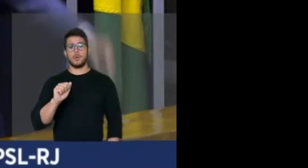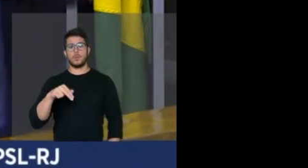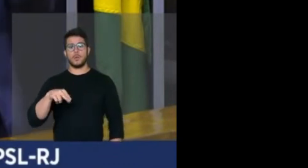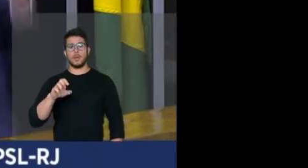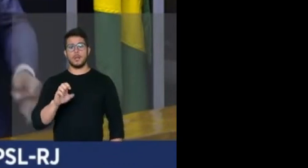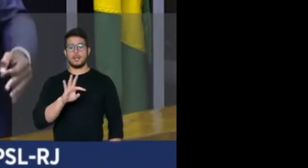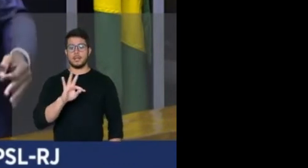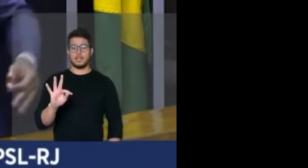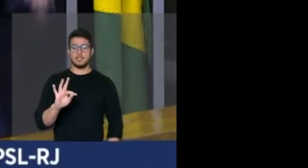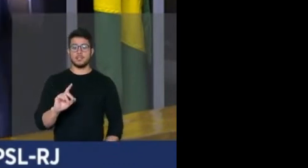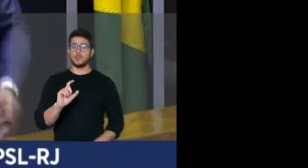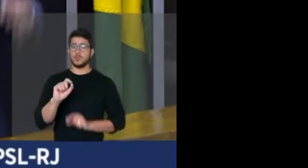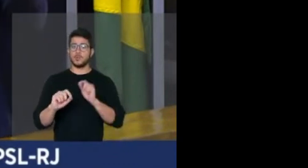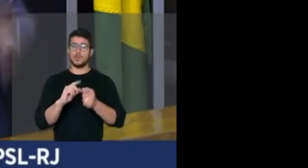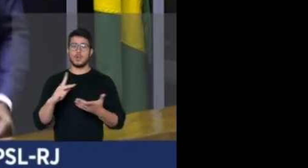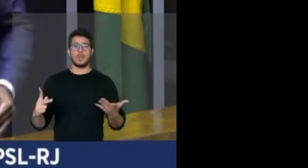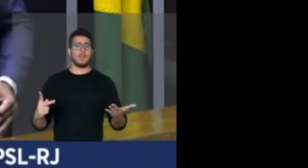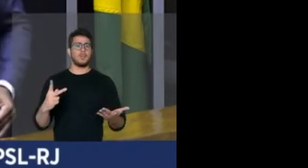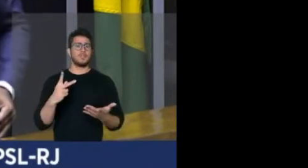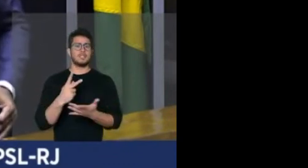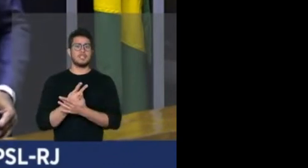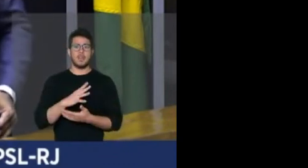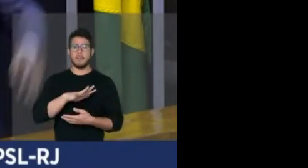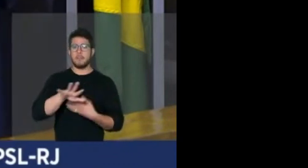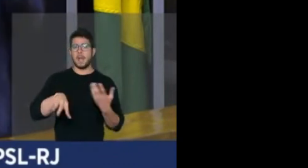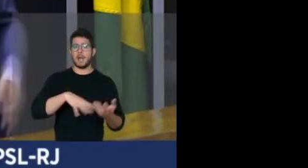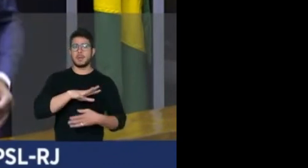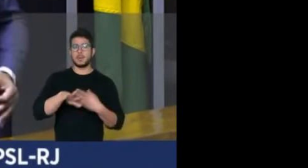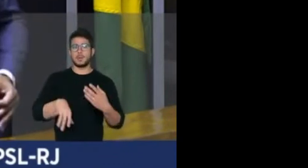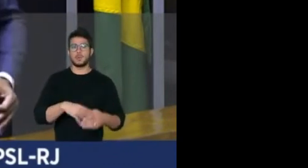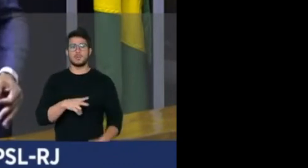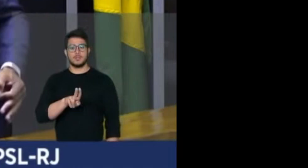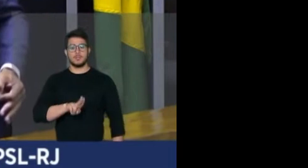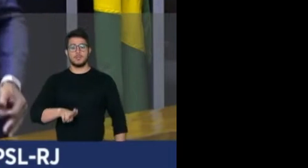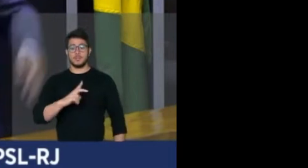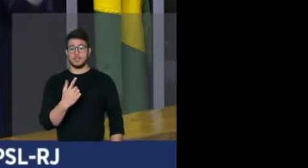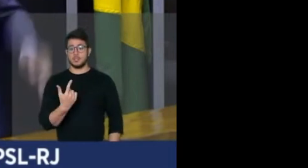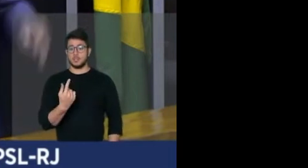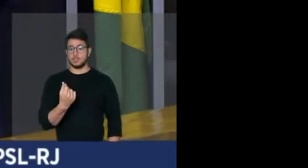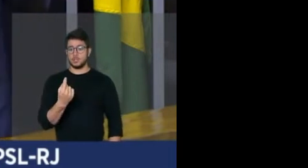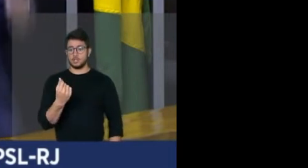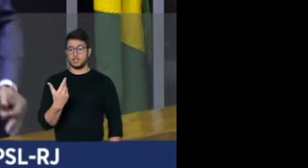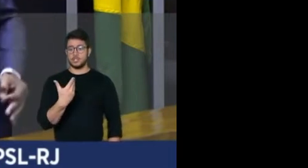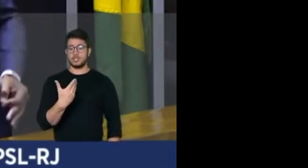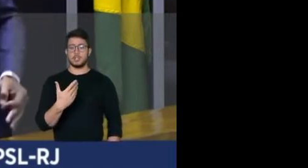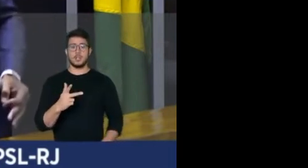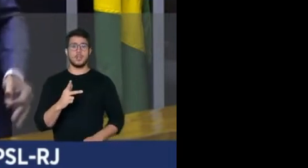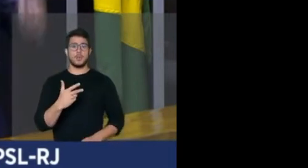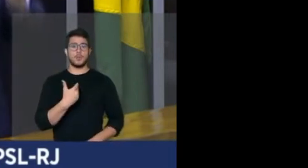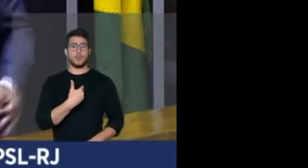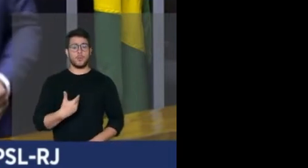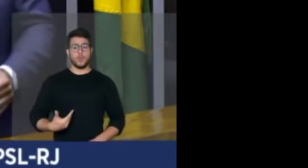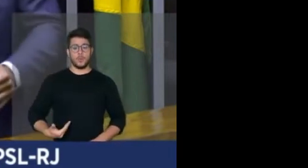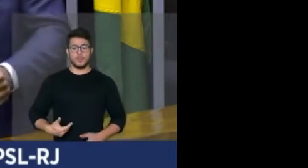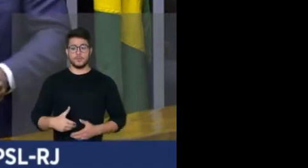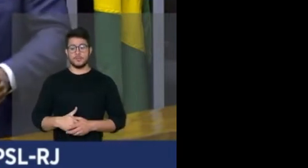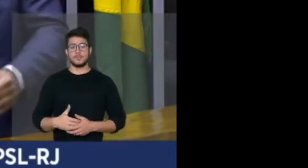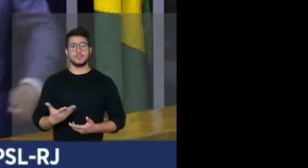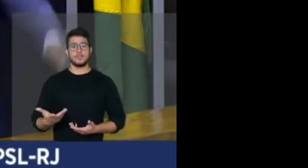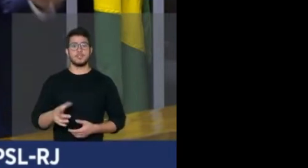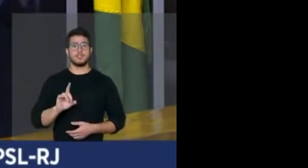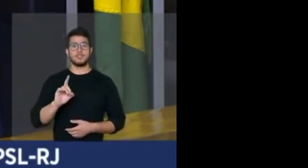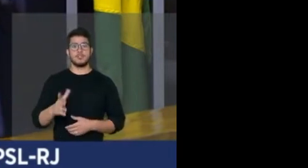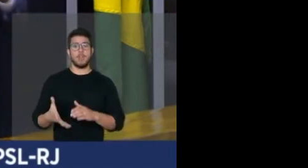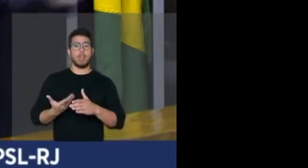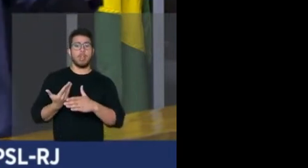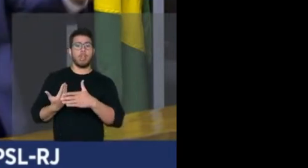verdadeiro carnaval com o dinheiro público, dinheiro que estava indo por ralo abaixo